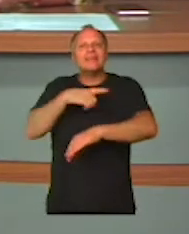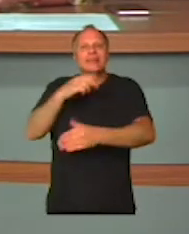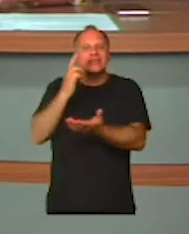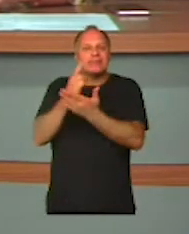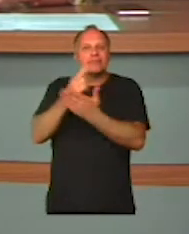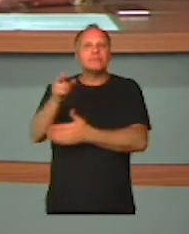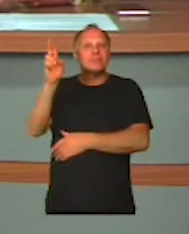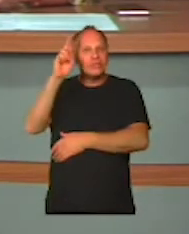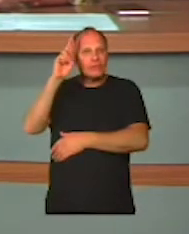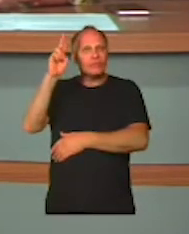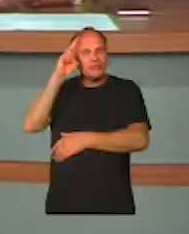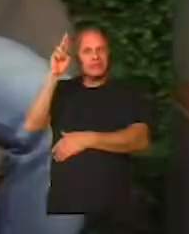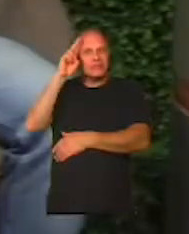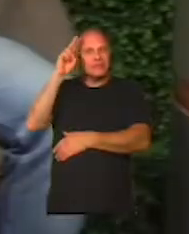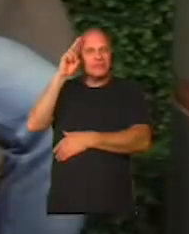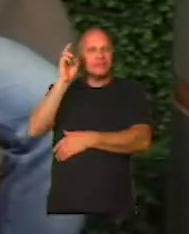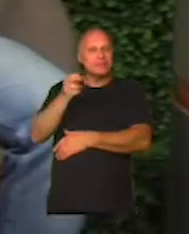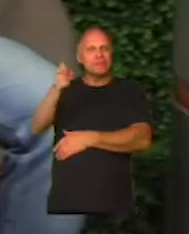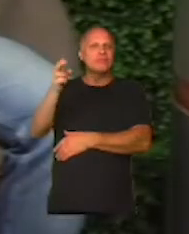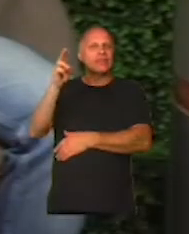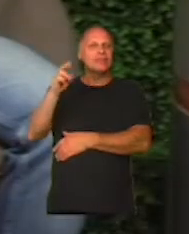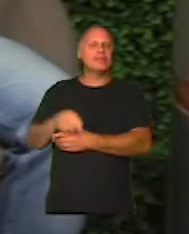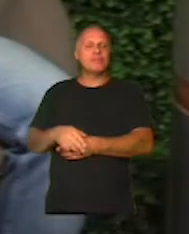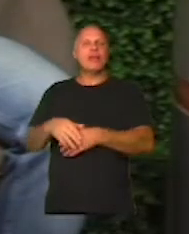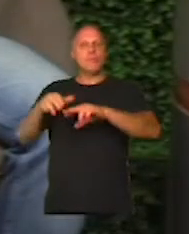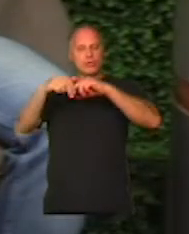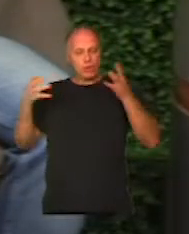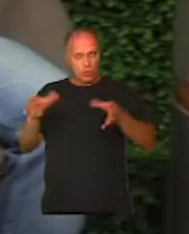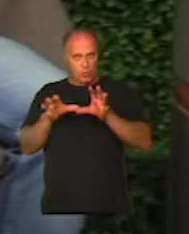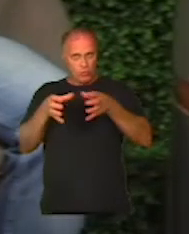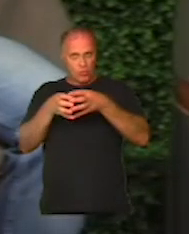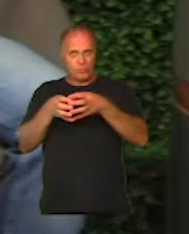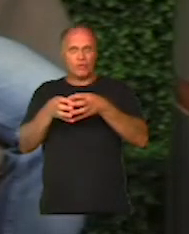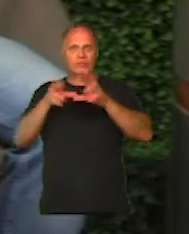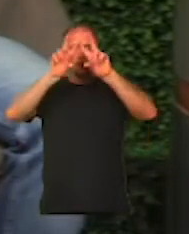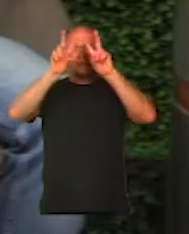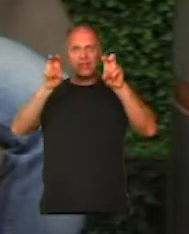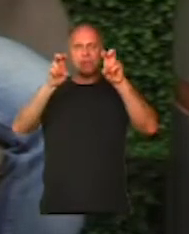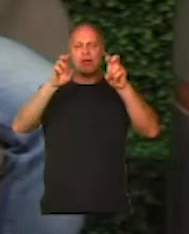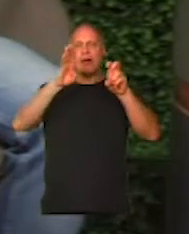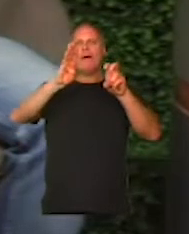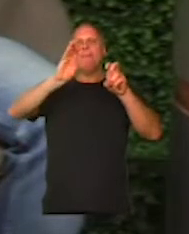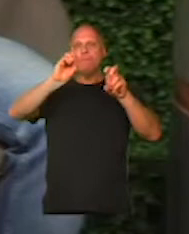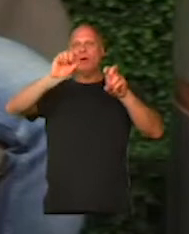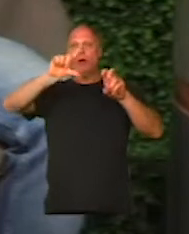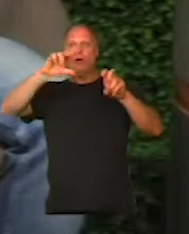as segundas-feiras. Então, agora, a Bodas de Sangue vem com um novo conceito. Assim, ele